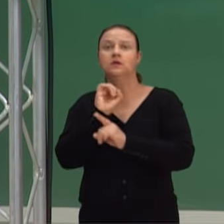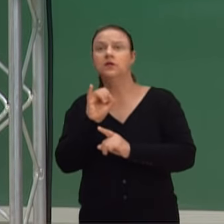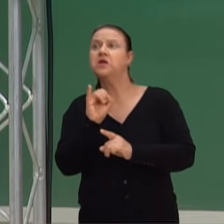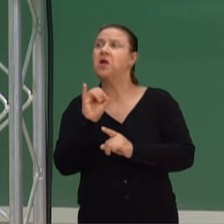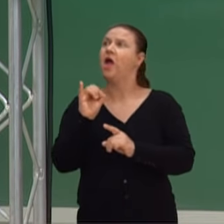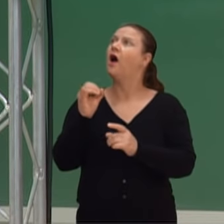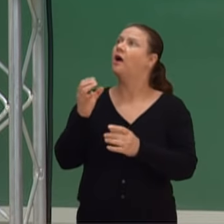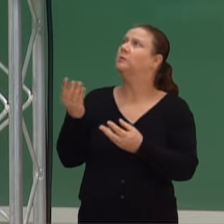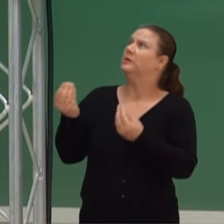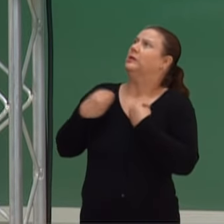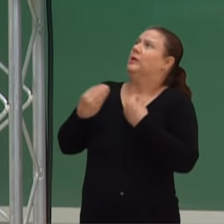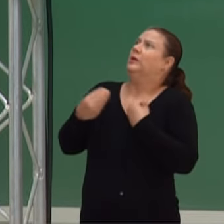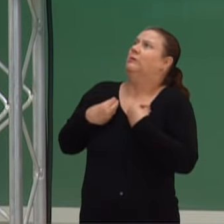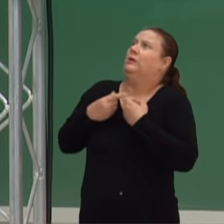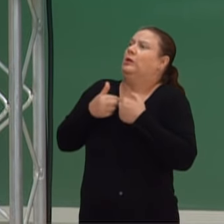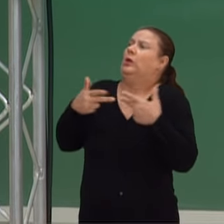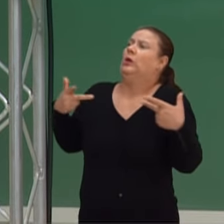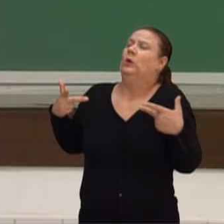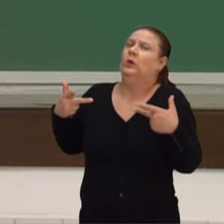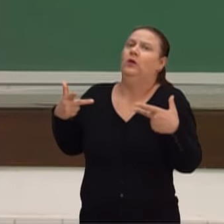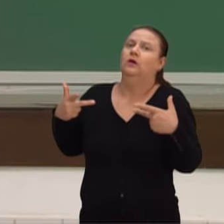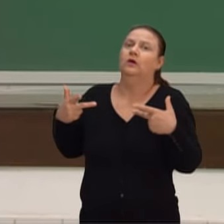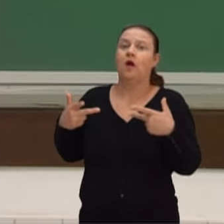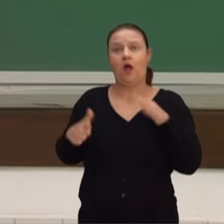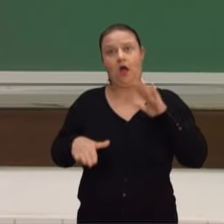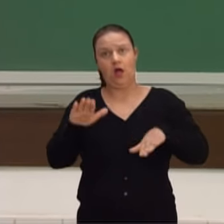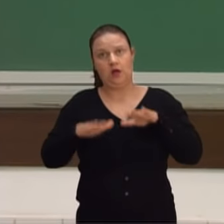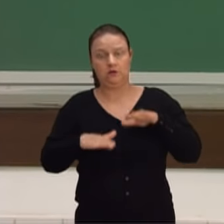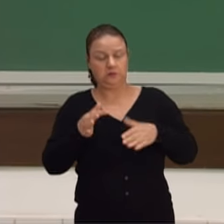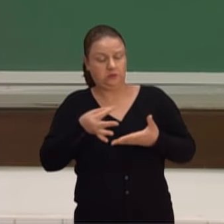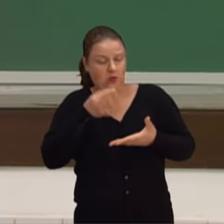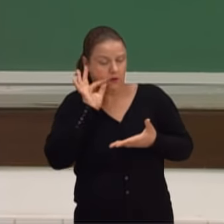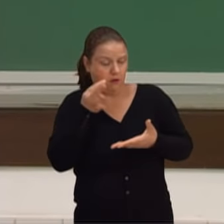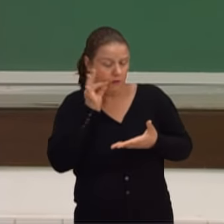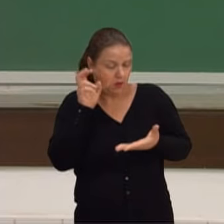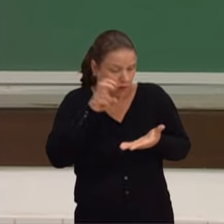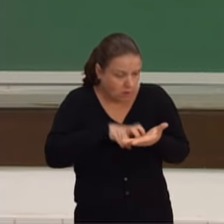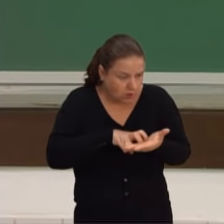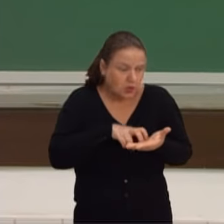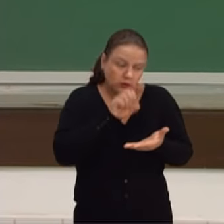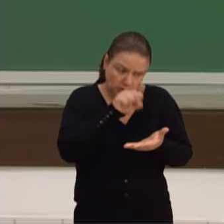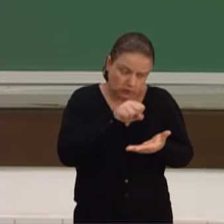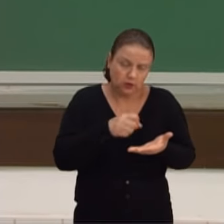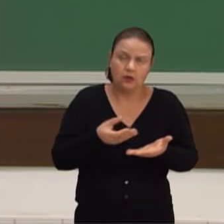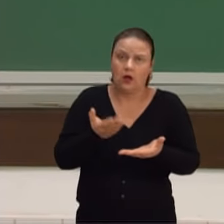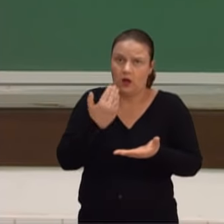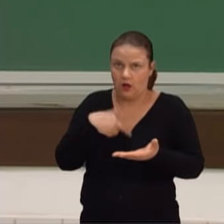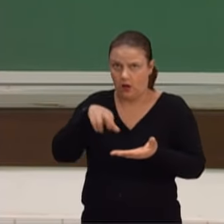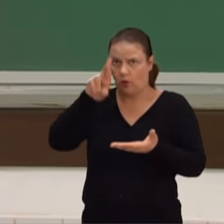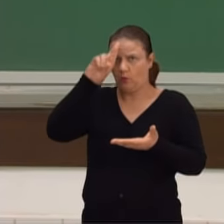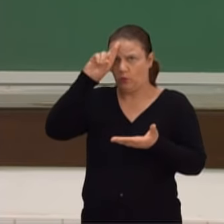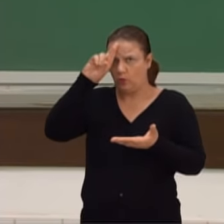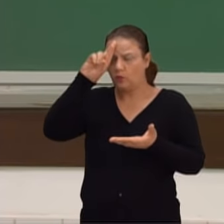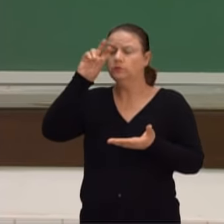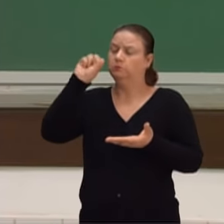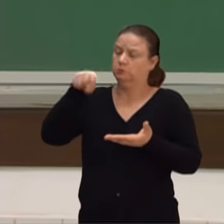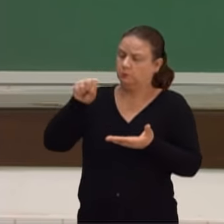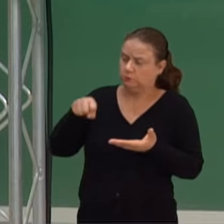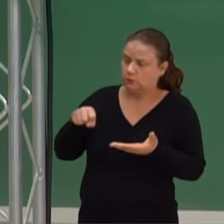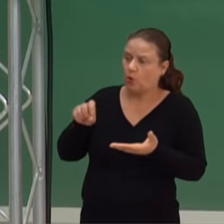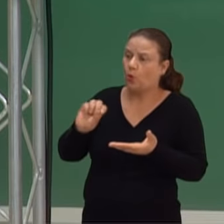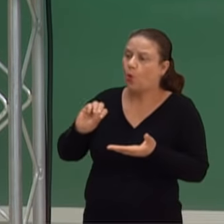oferecer, era o que eles comiam. Alguns ofereciam café da manhã, um almoço e ainda um café da tarde, uma